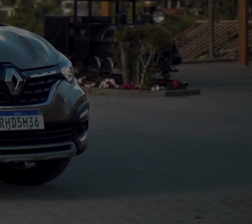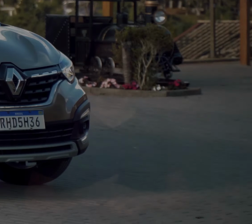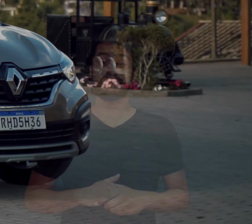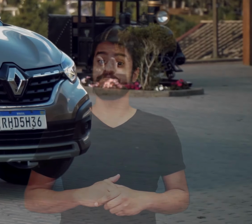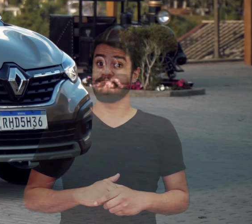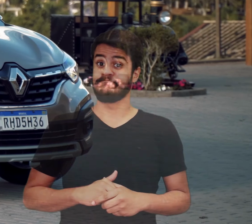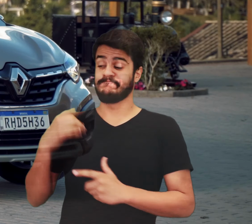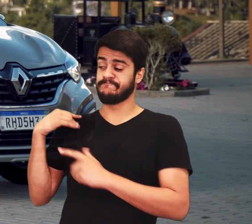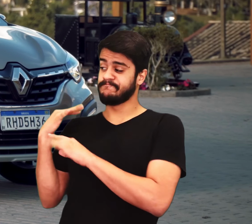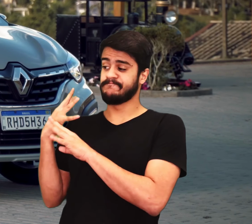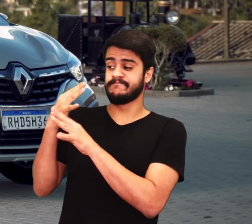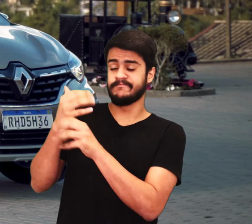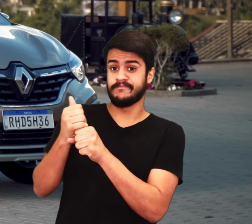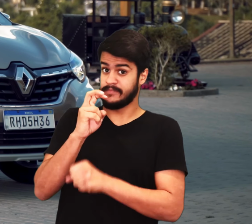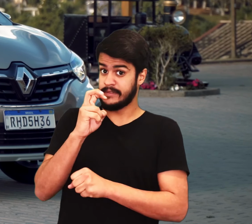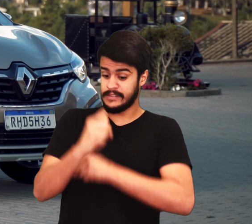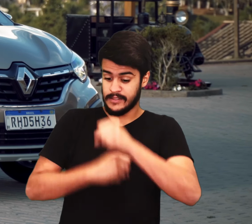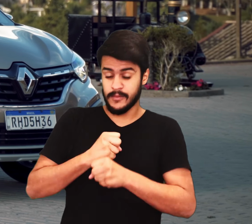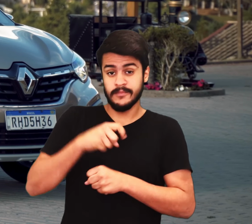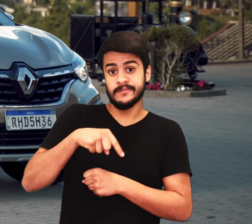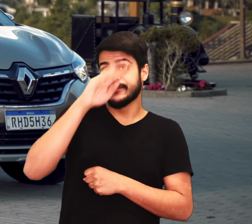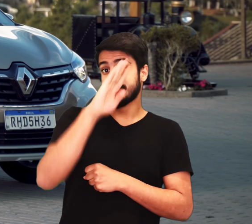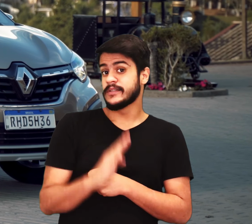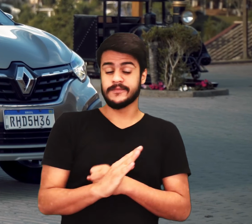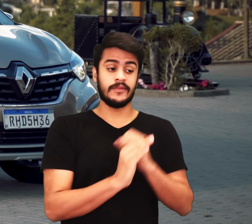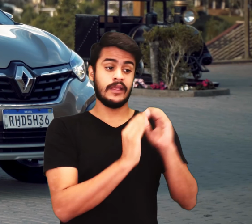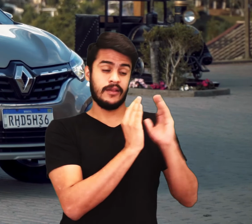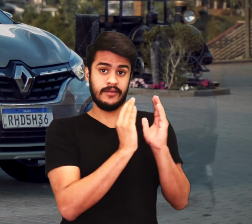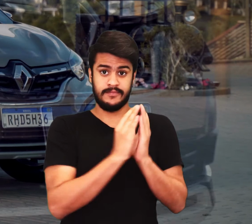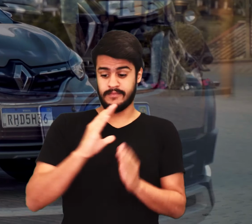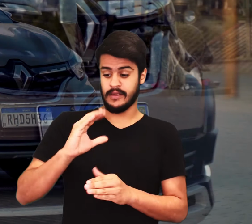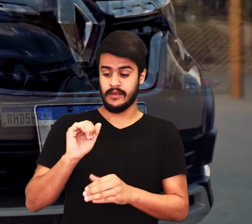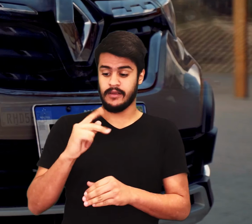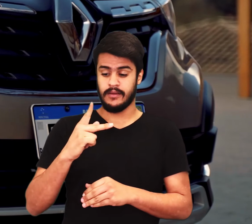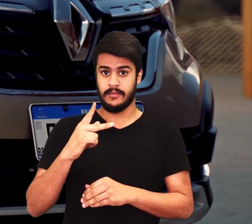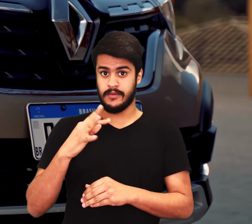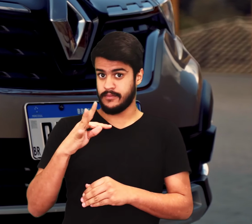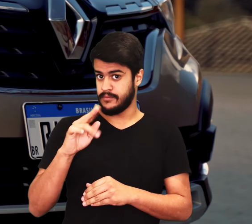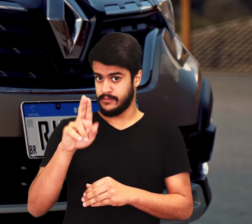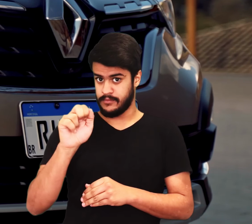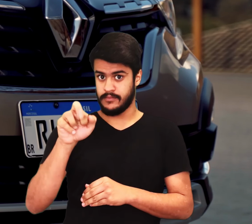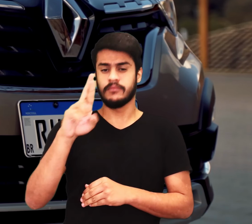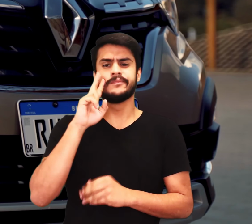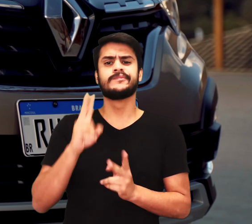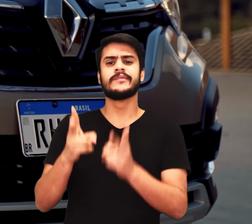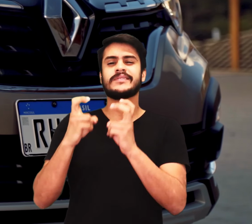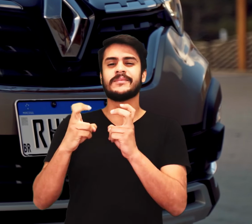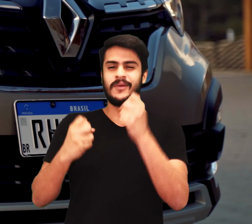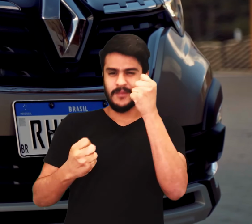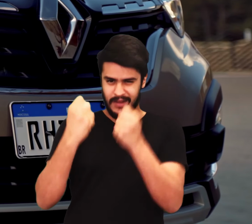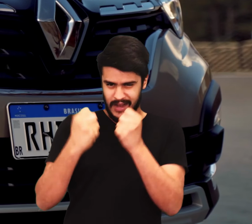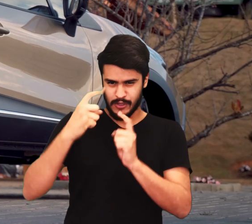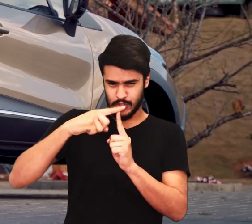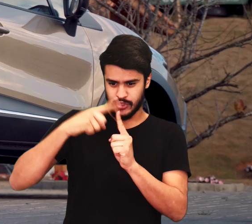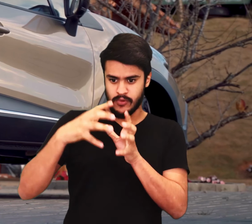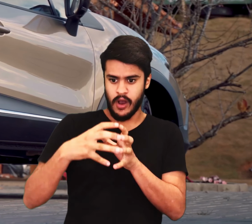Em sua história de 5 anos aqui no Brasil, Renault Capture viu o segmento dos SUVs compactos crescer de forma